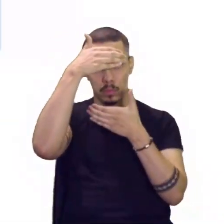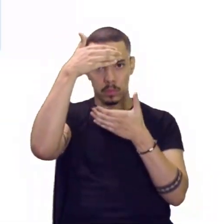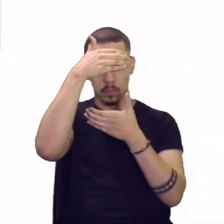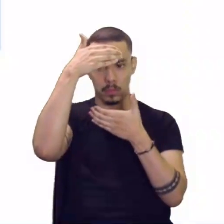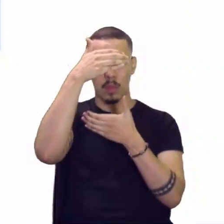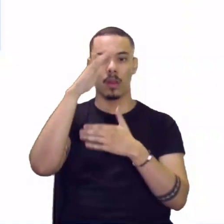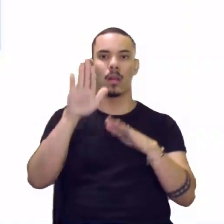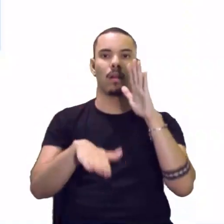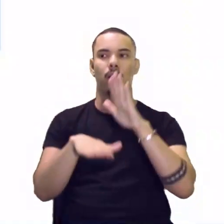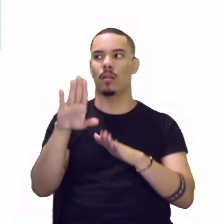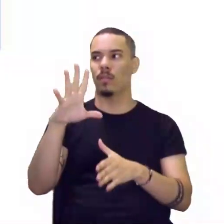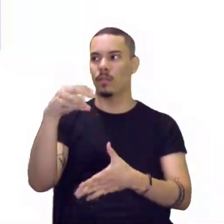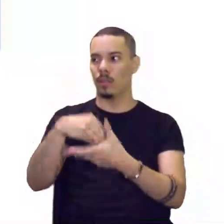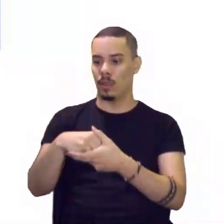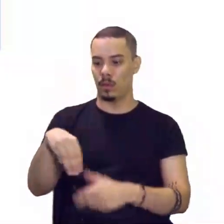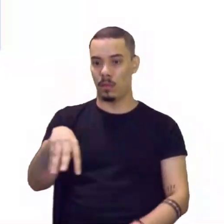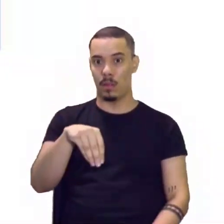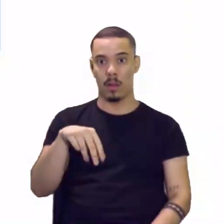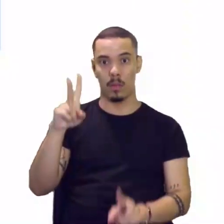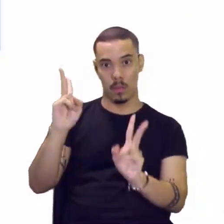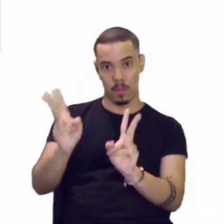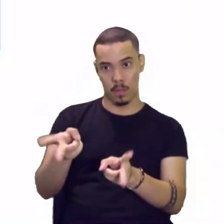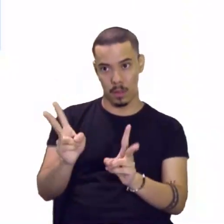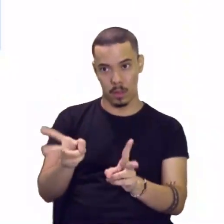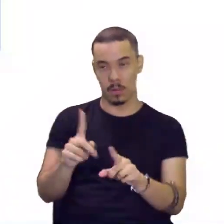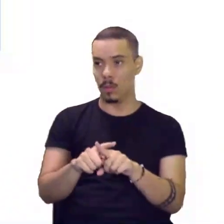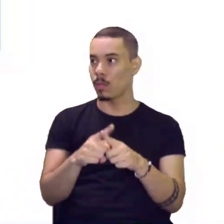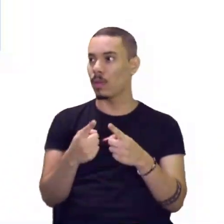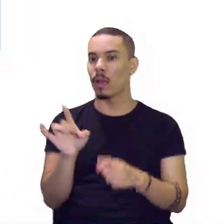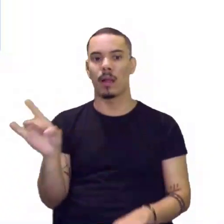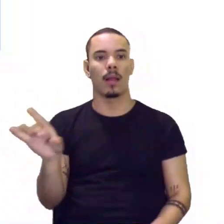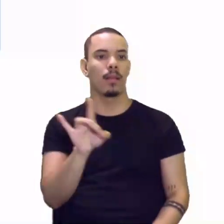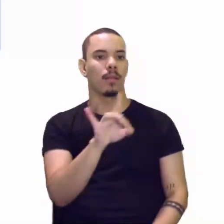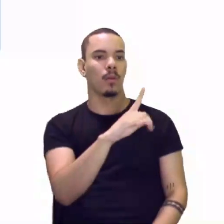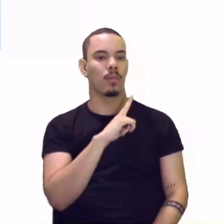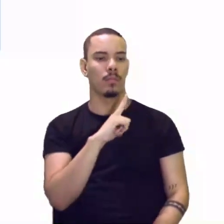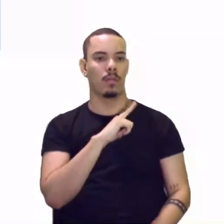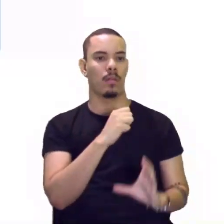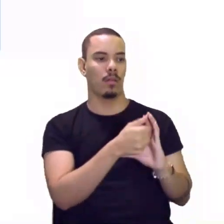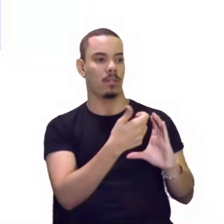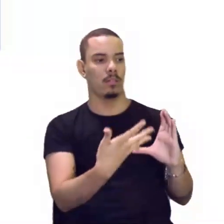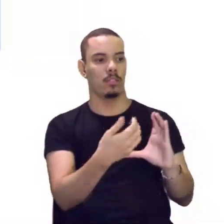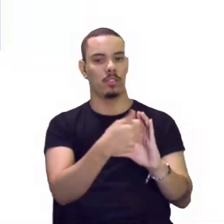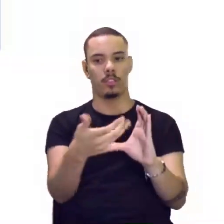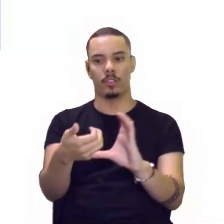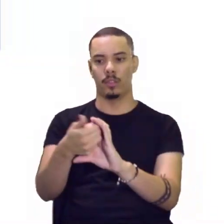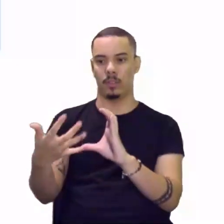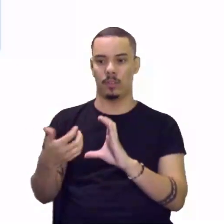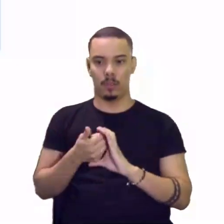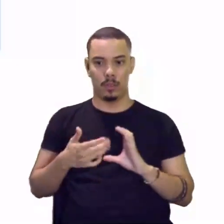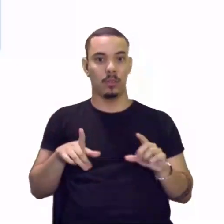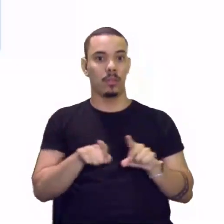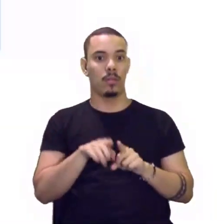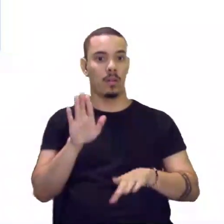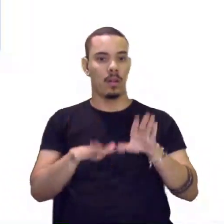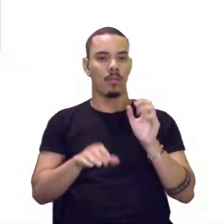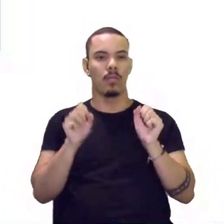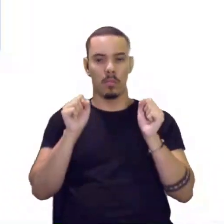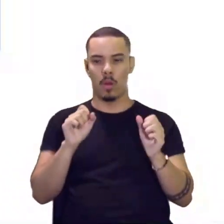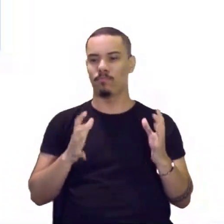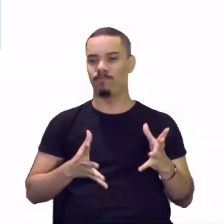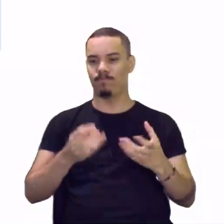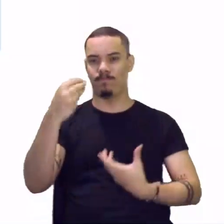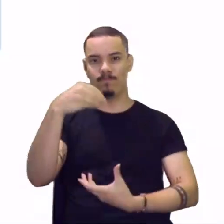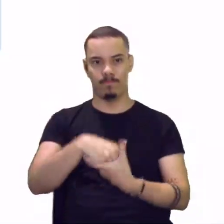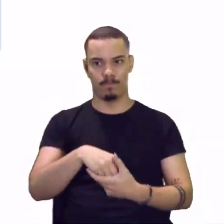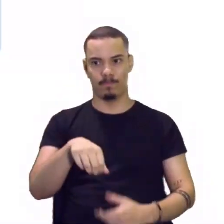bem, que às vezes estão dentro do território ali, proximidade de fronteira, mas cada um vai ter a sua característica, né? E isso geralmente às vezes pode gerar até conflito